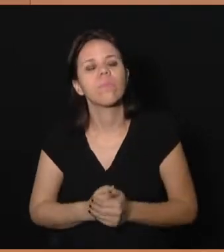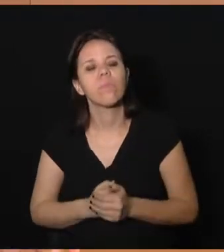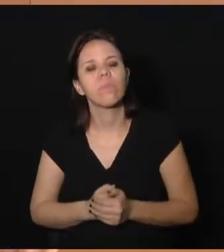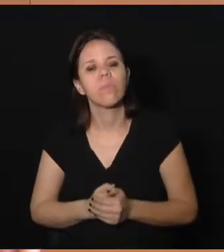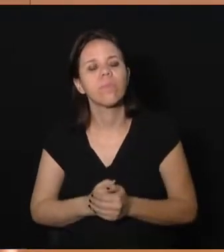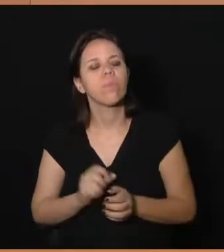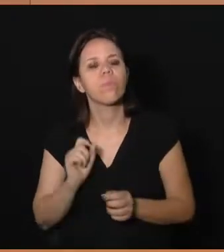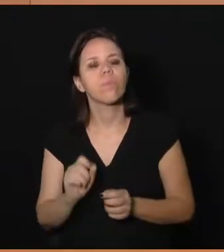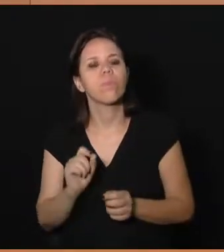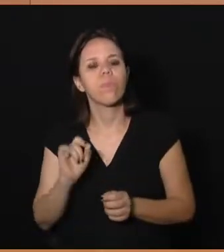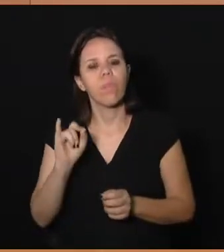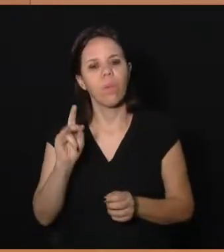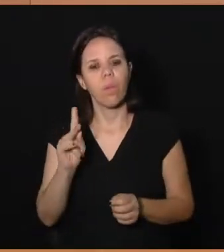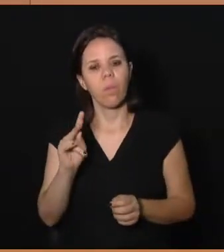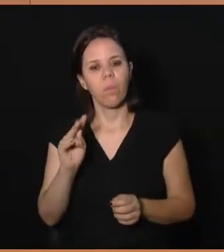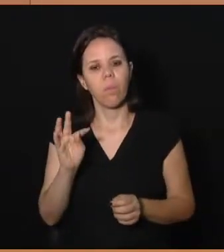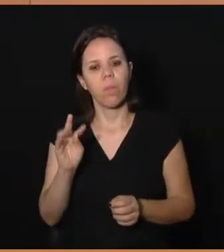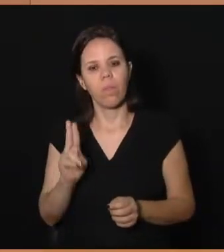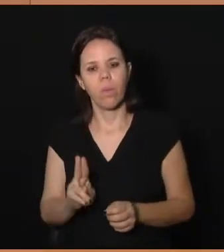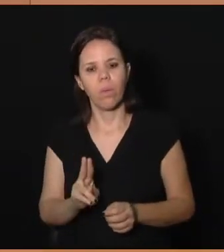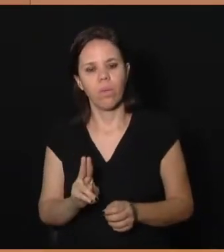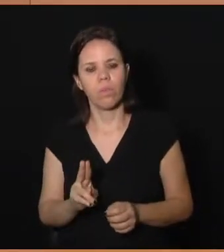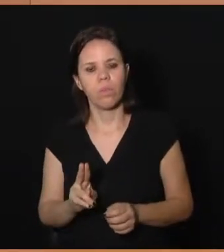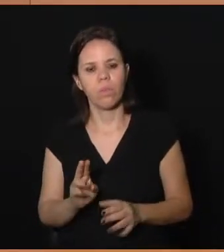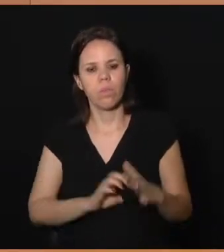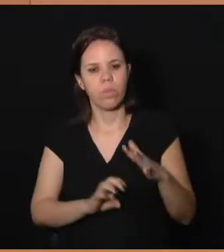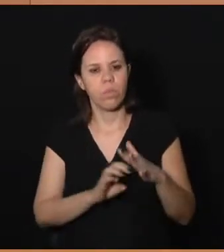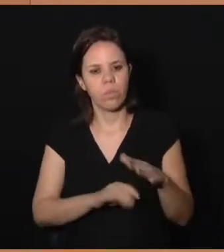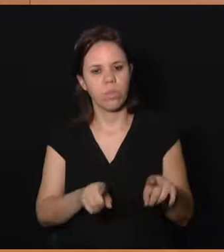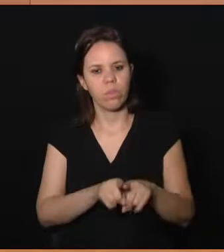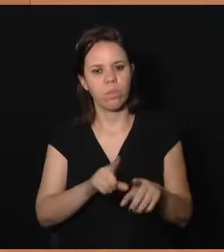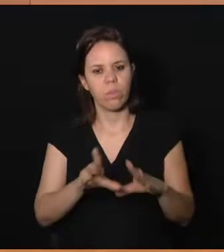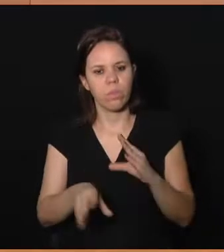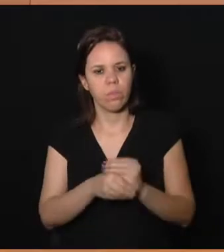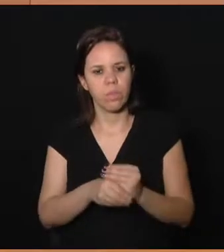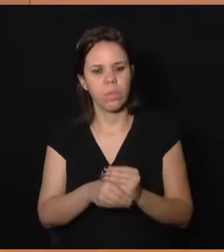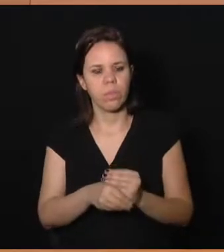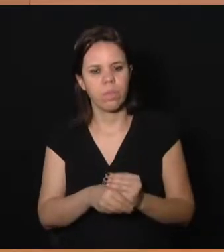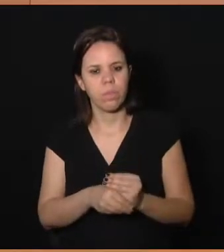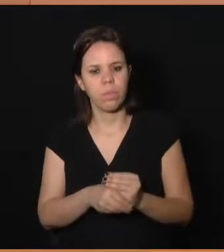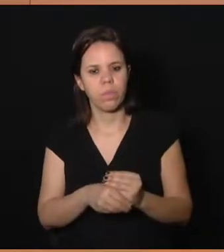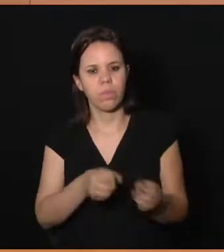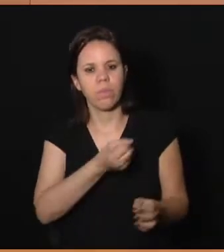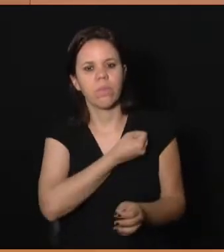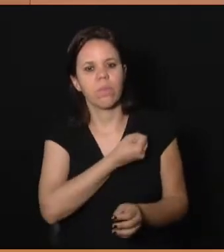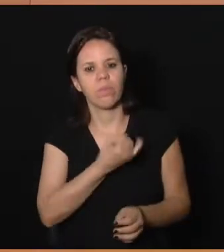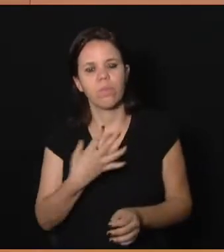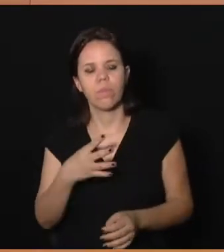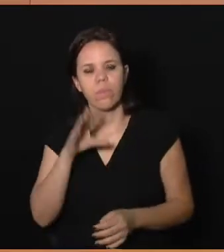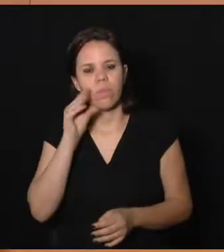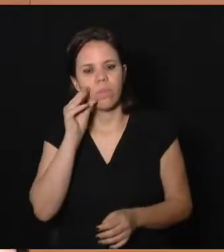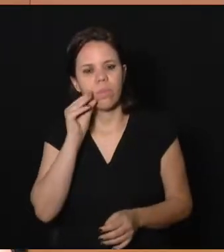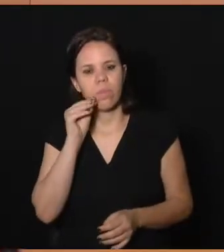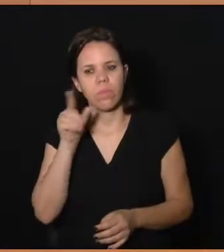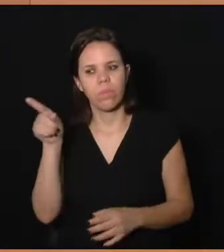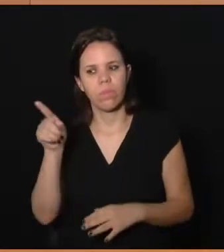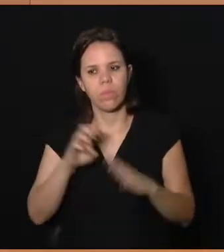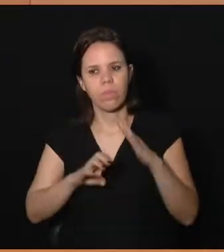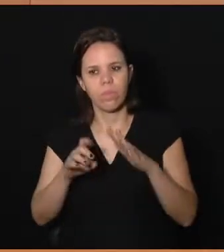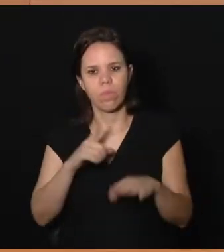o IPTU, no caso das empresas, estivesse atrelado até mesmo ao número de funcionários que aquela